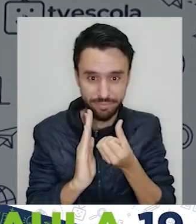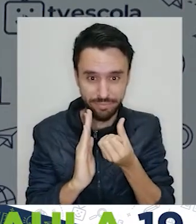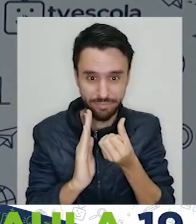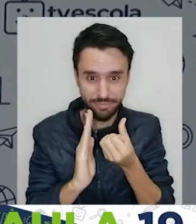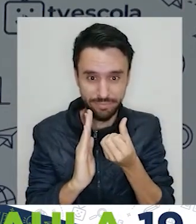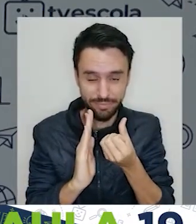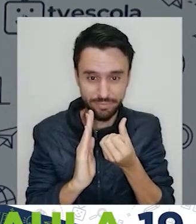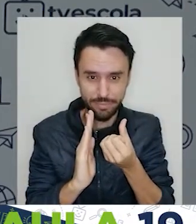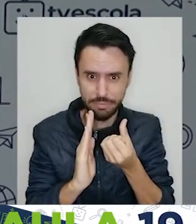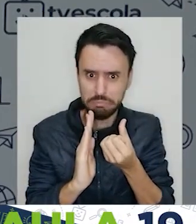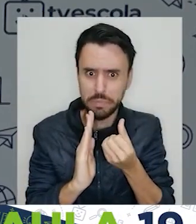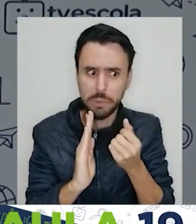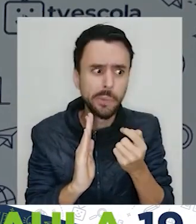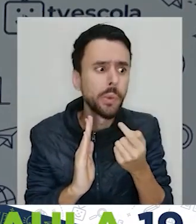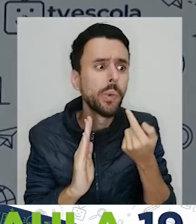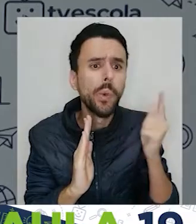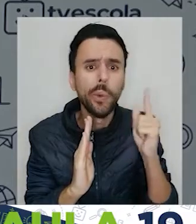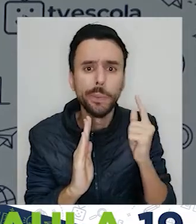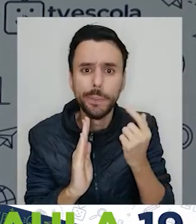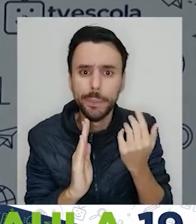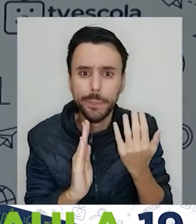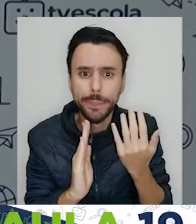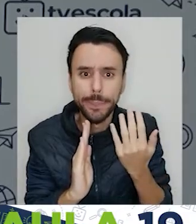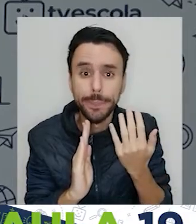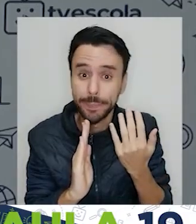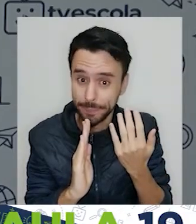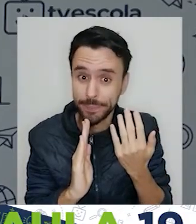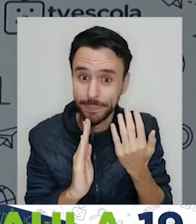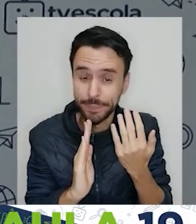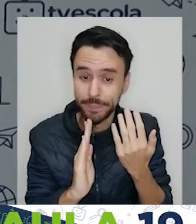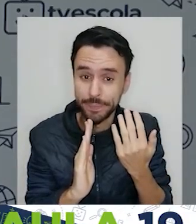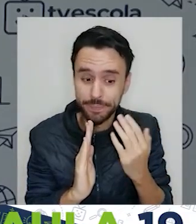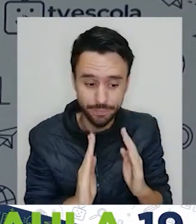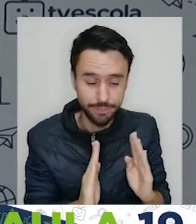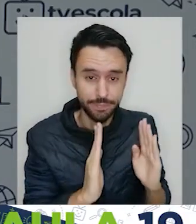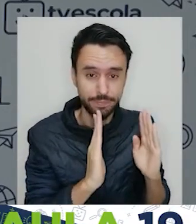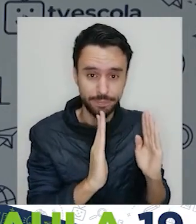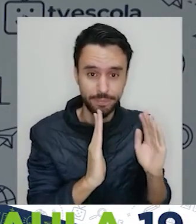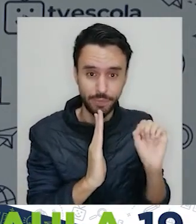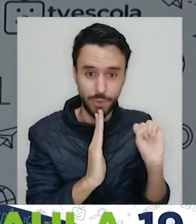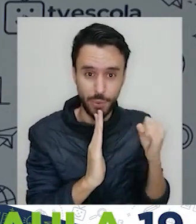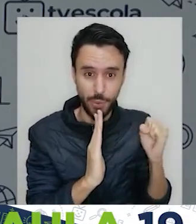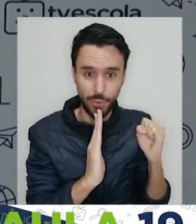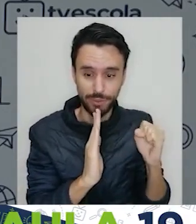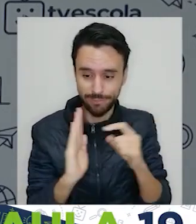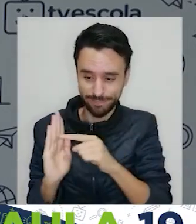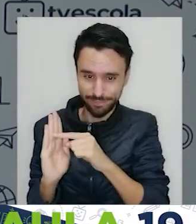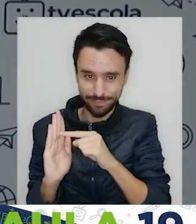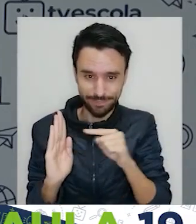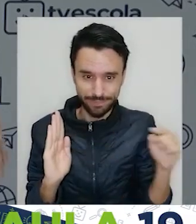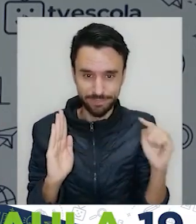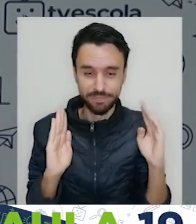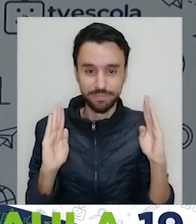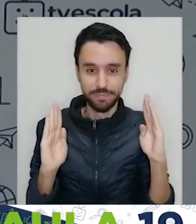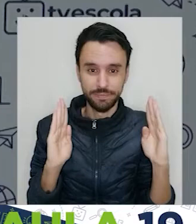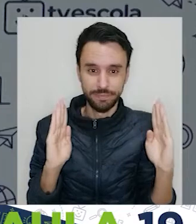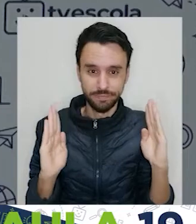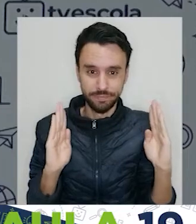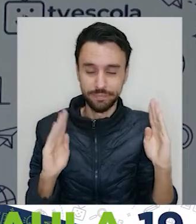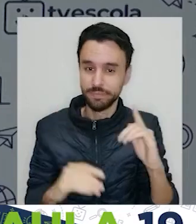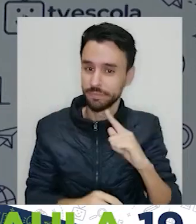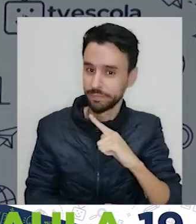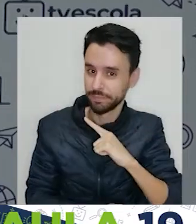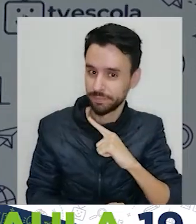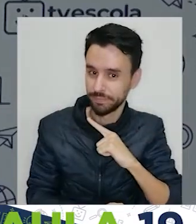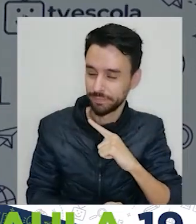6. Qual era o próximo número? Muito bem, no número 8. E assim